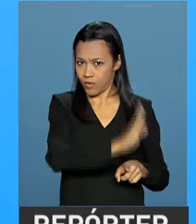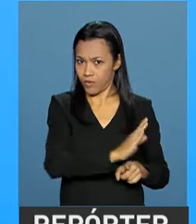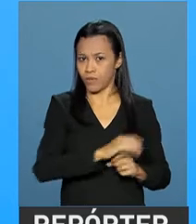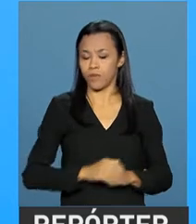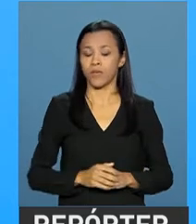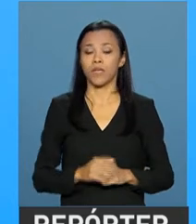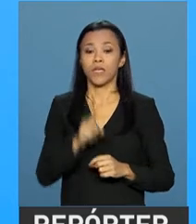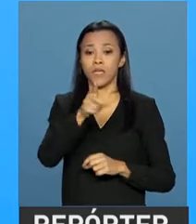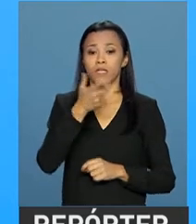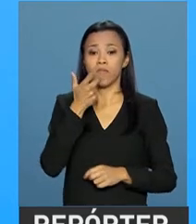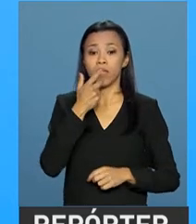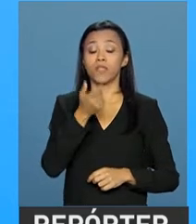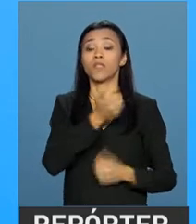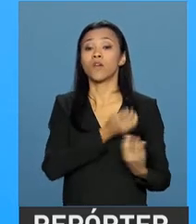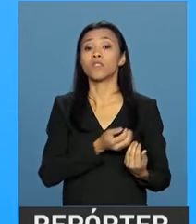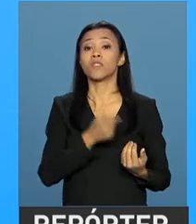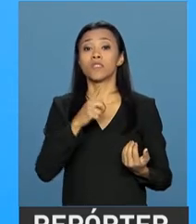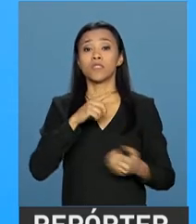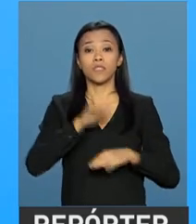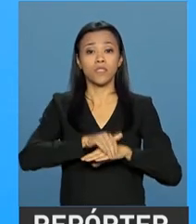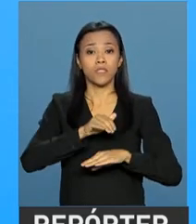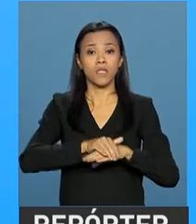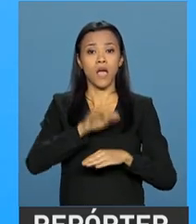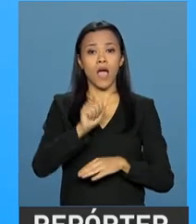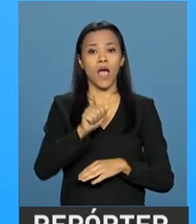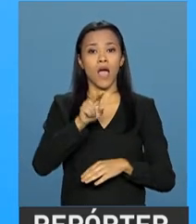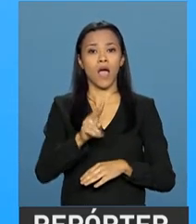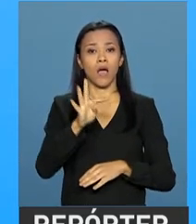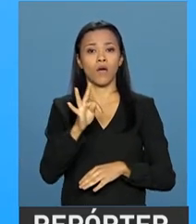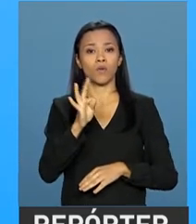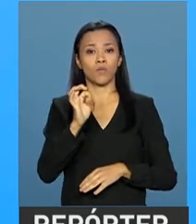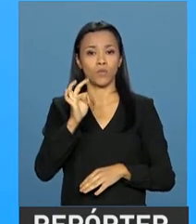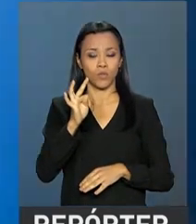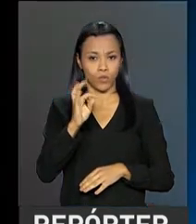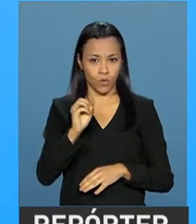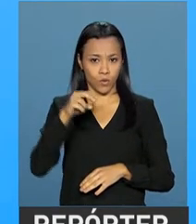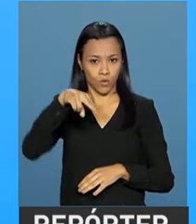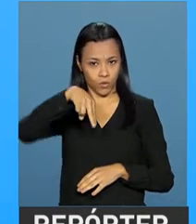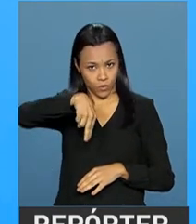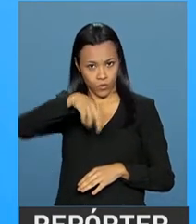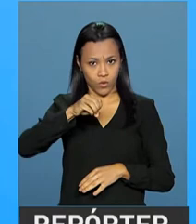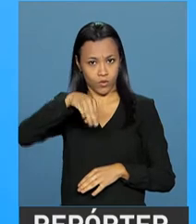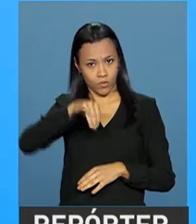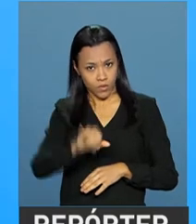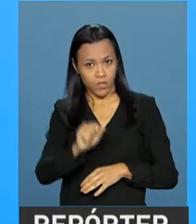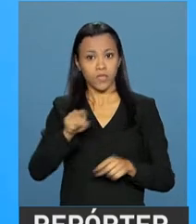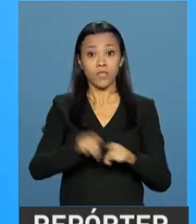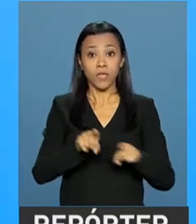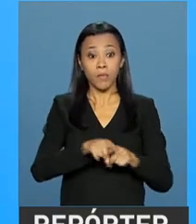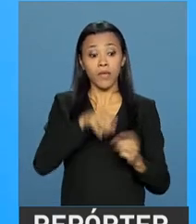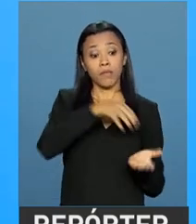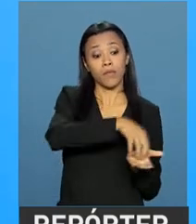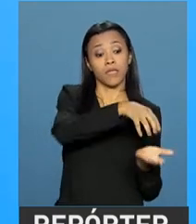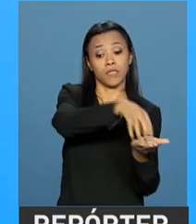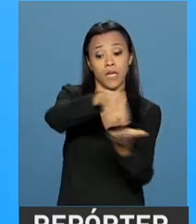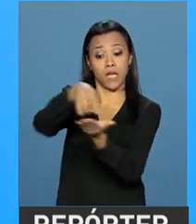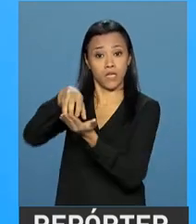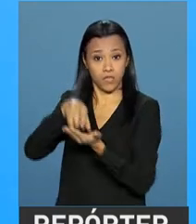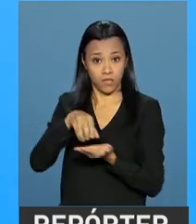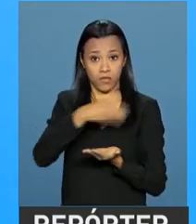devolvemos autonomia e conferimos maior eficiência às agências